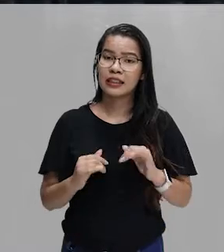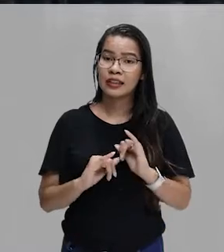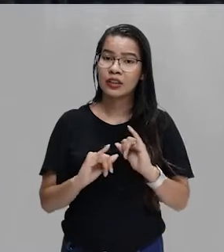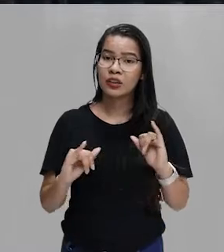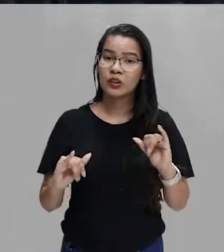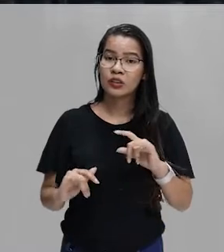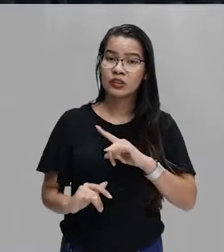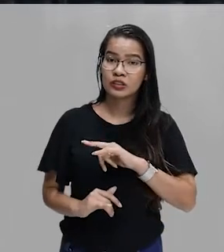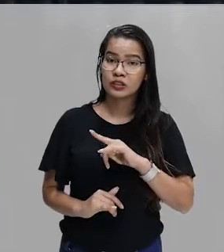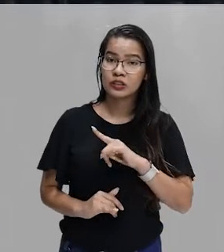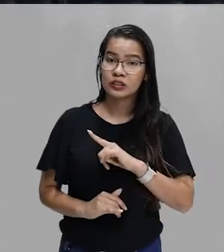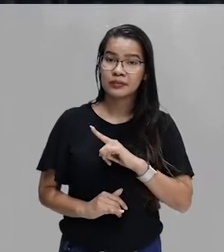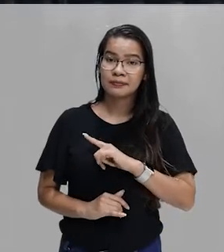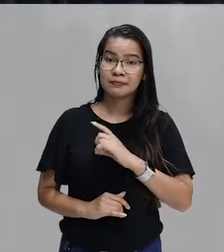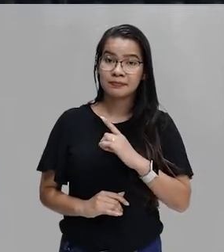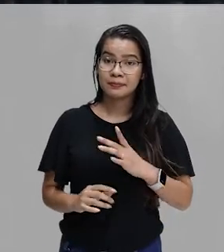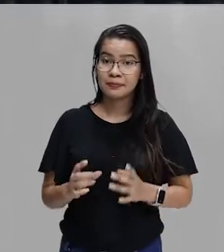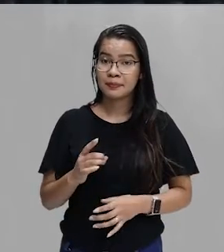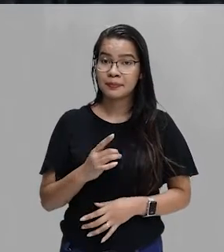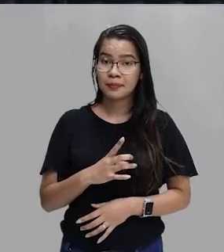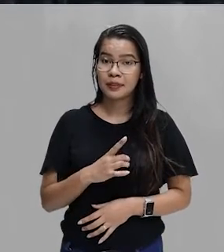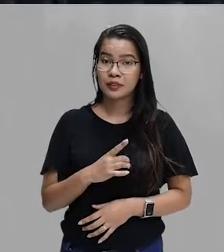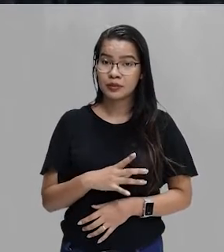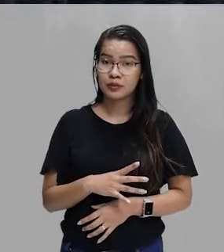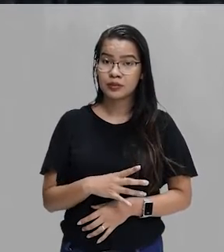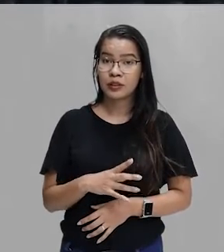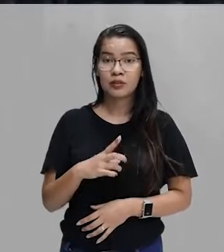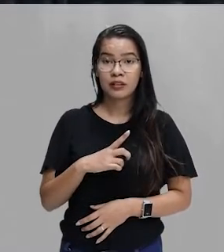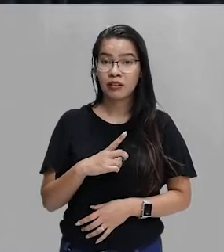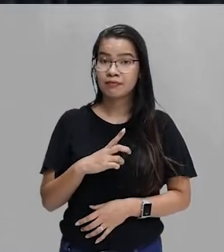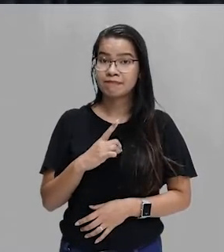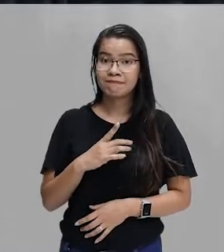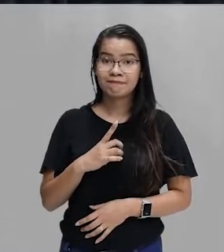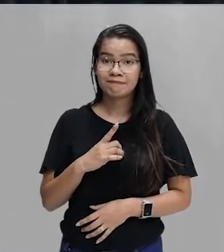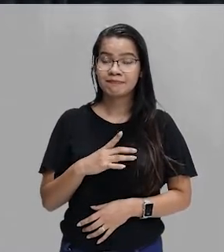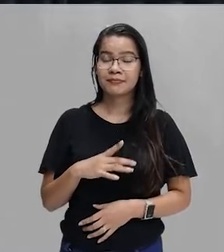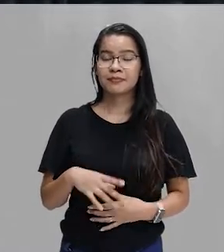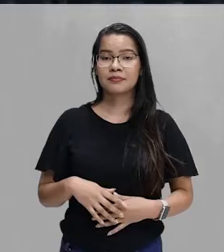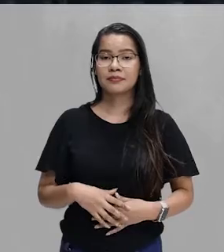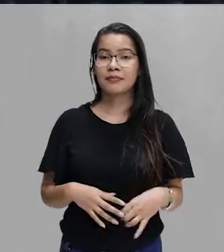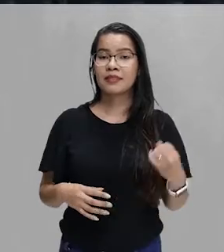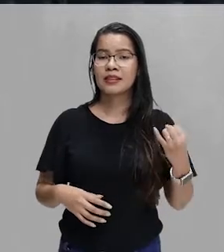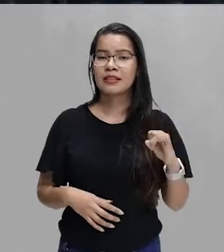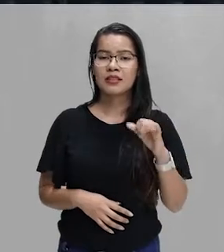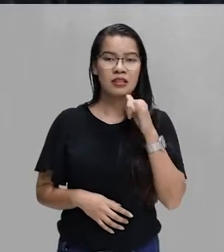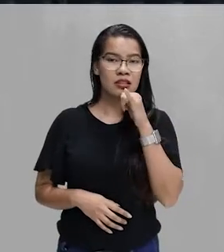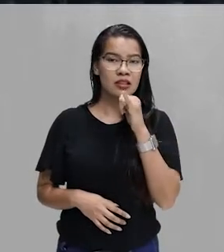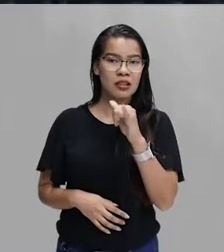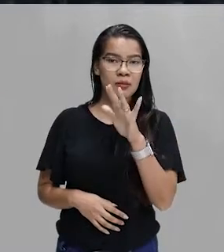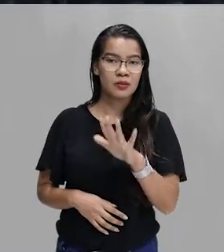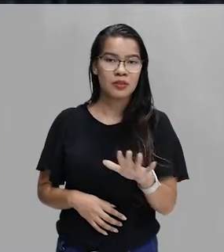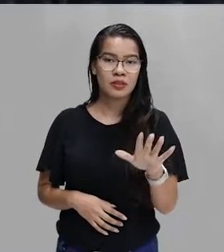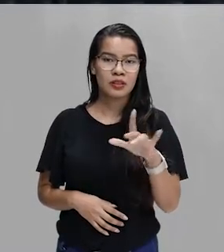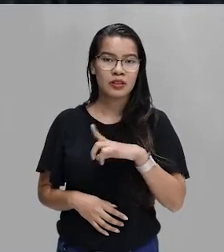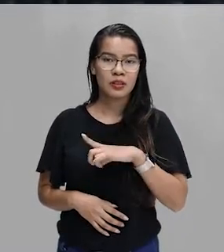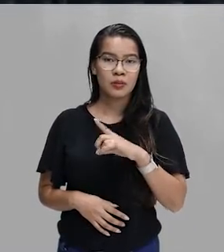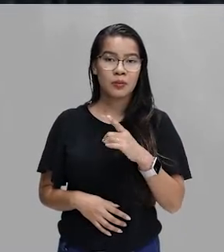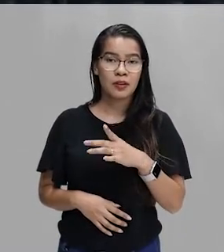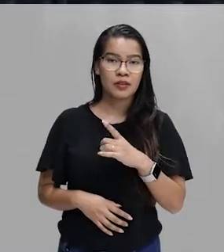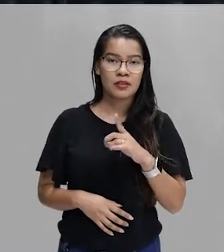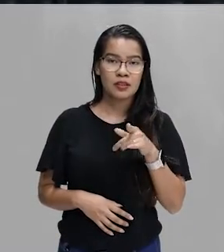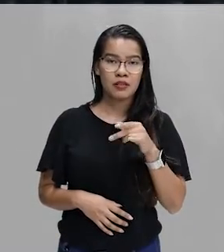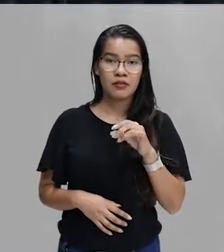eu tinha medo. Medo. Eu tenho medo. Se eu disser para vocês que eu tenho medo, vocês vão me fazer